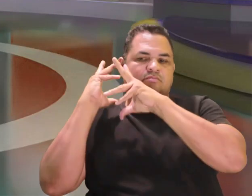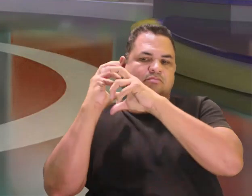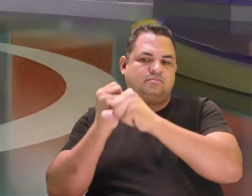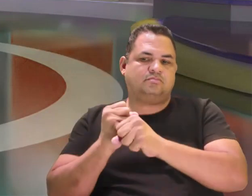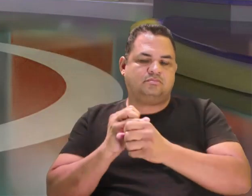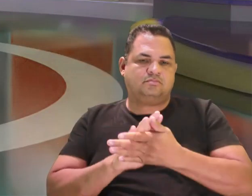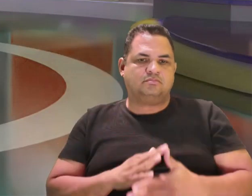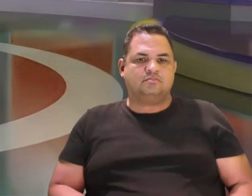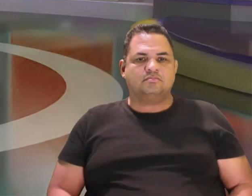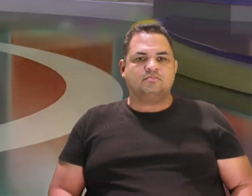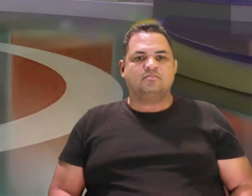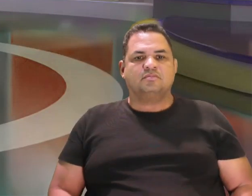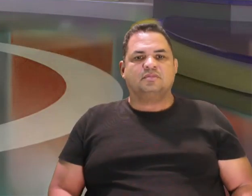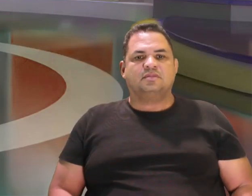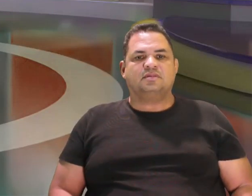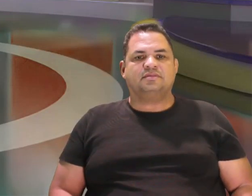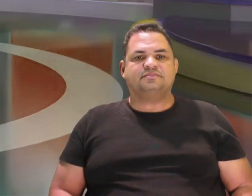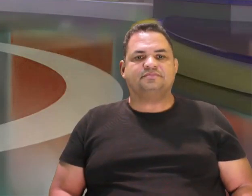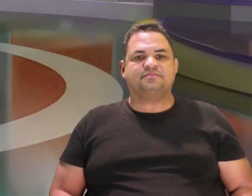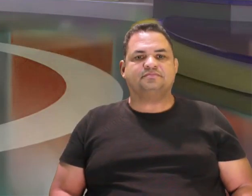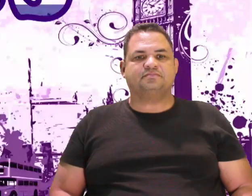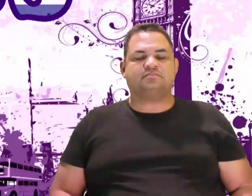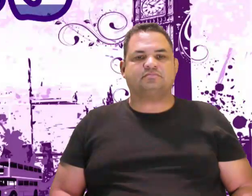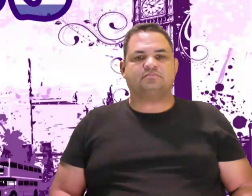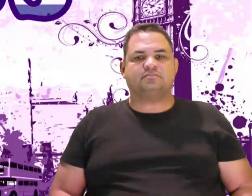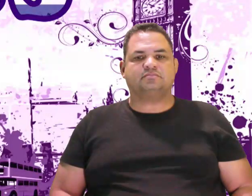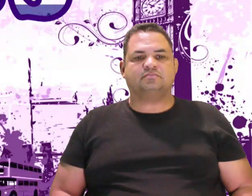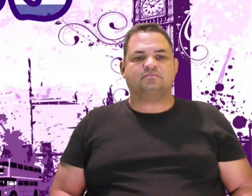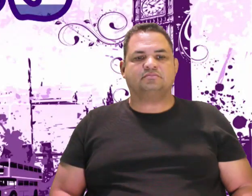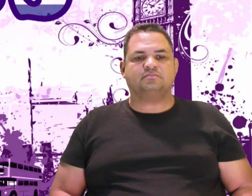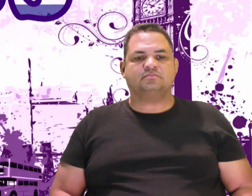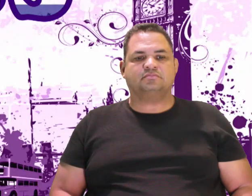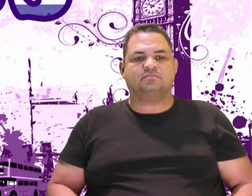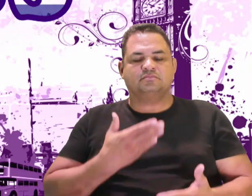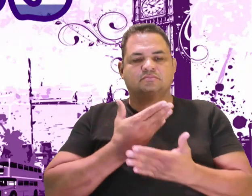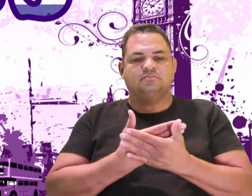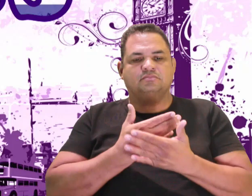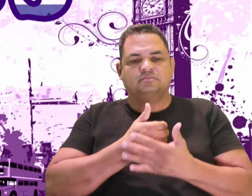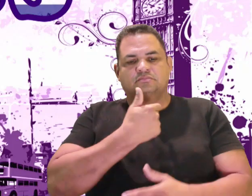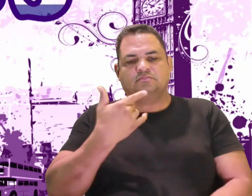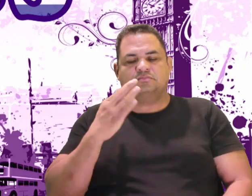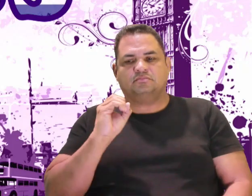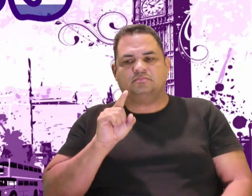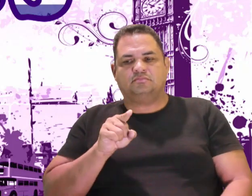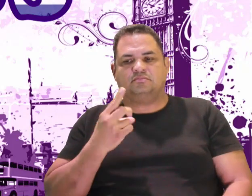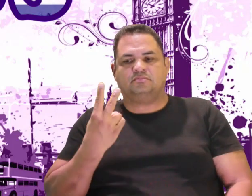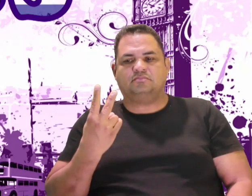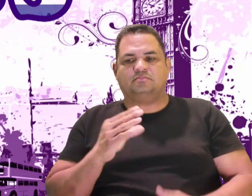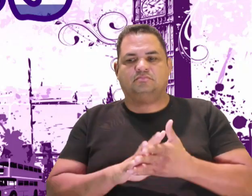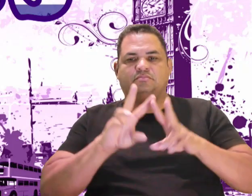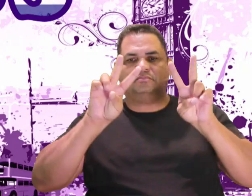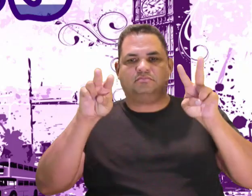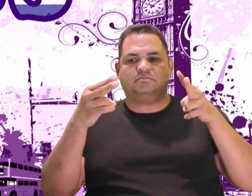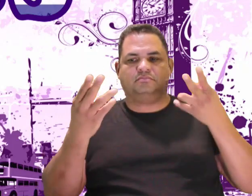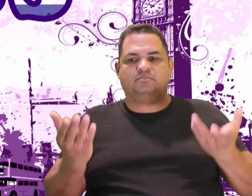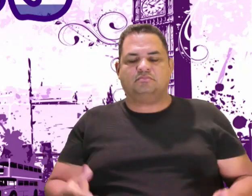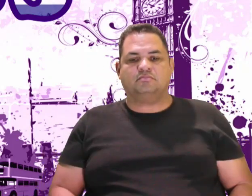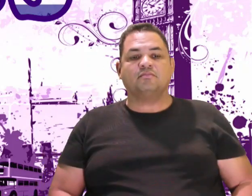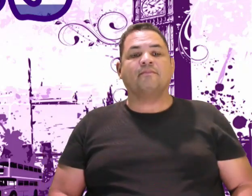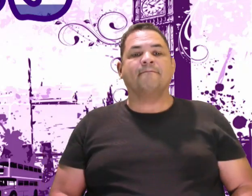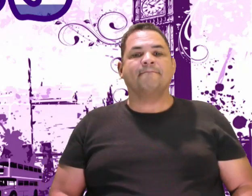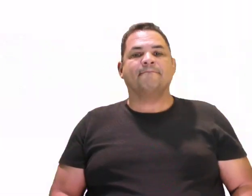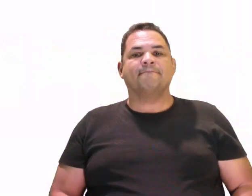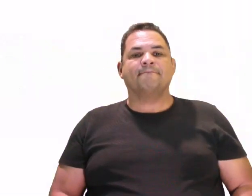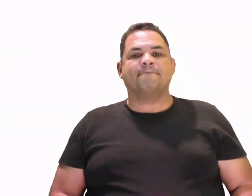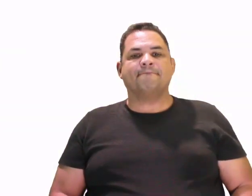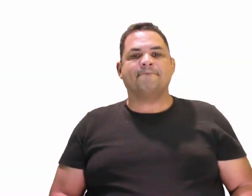and Exercise. Let's begin? Aula 10.2 e o título foi